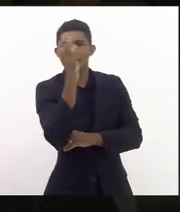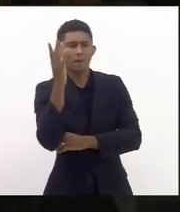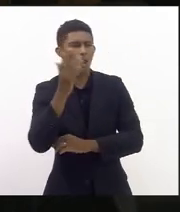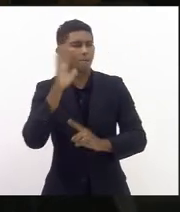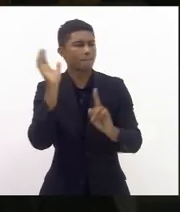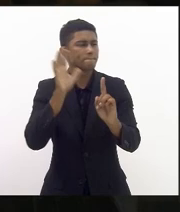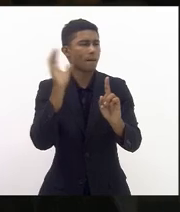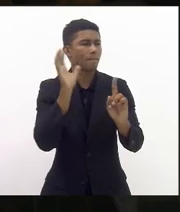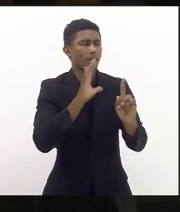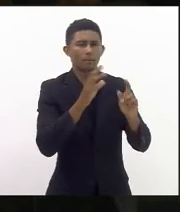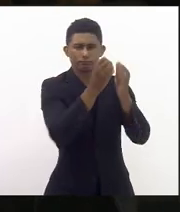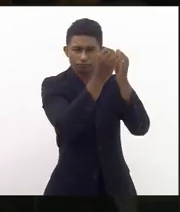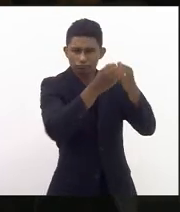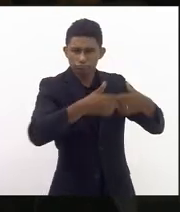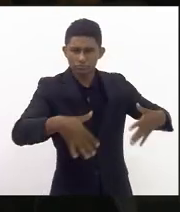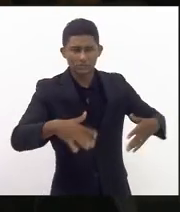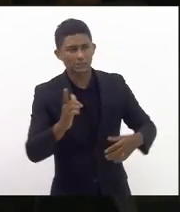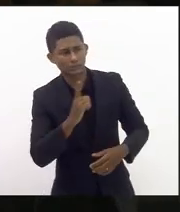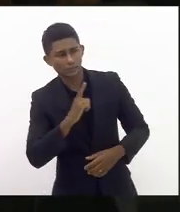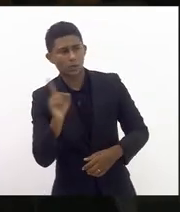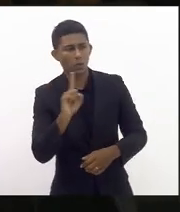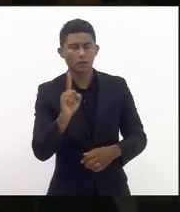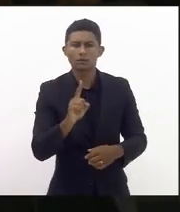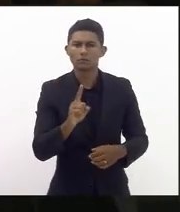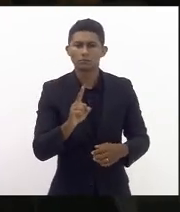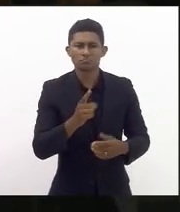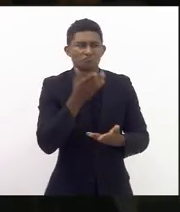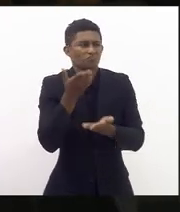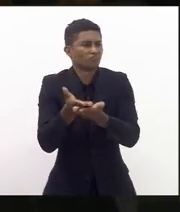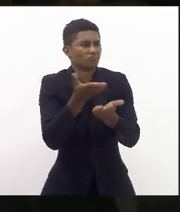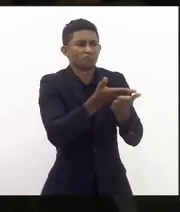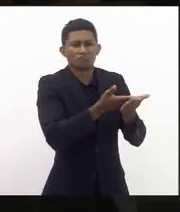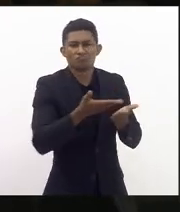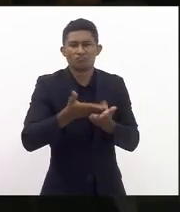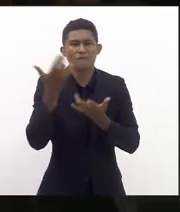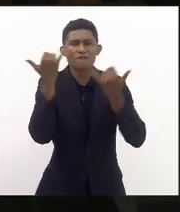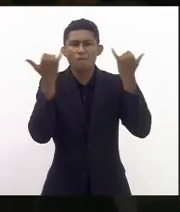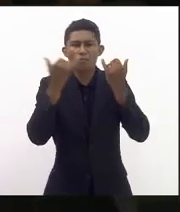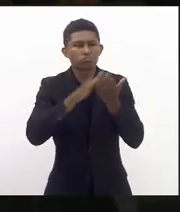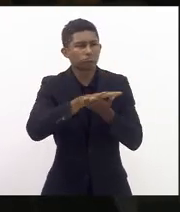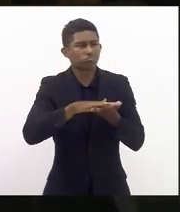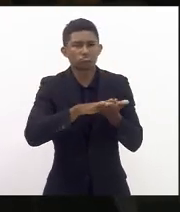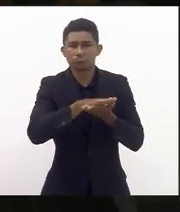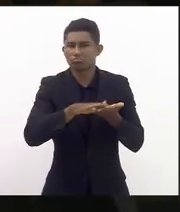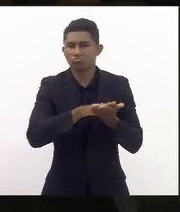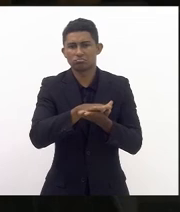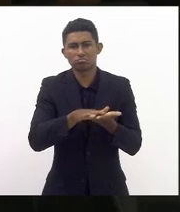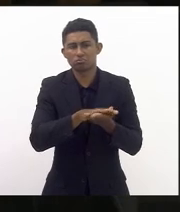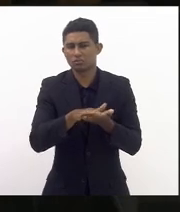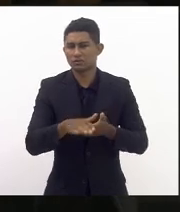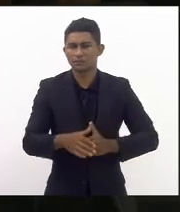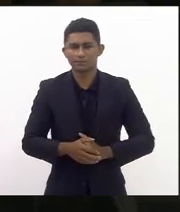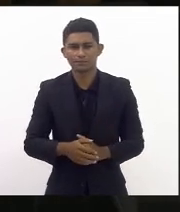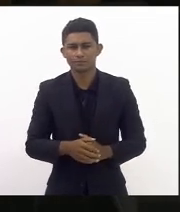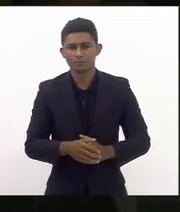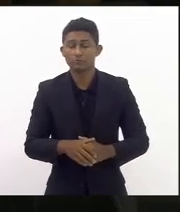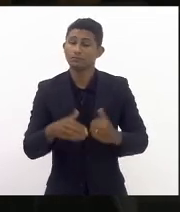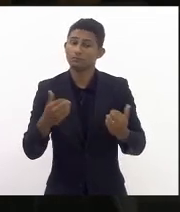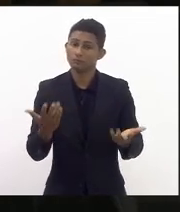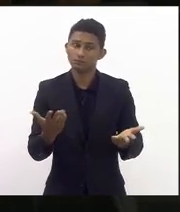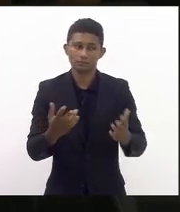que tenha sido feito antes da concessão da licença. Então, mesmo o